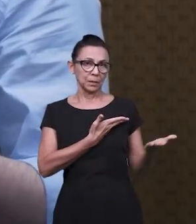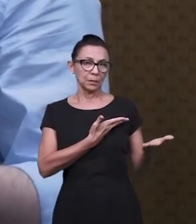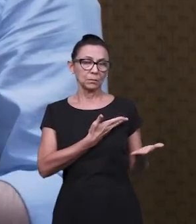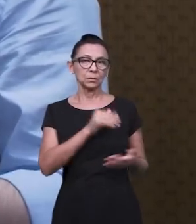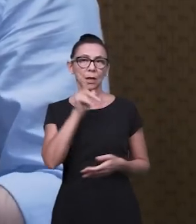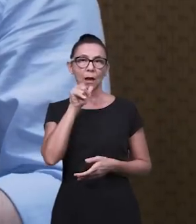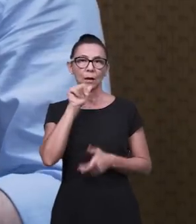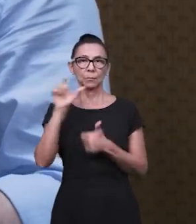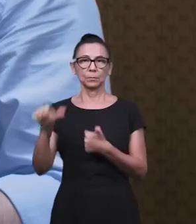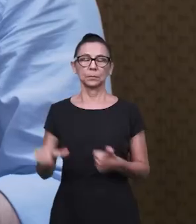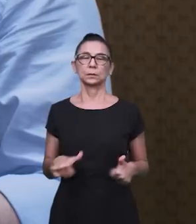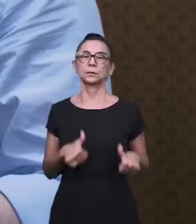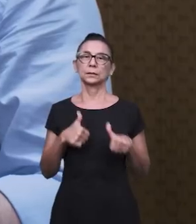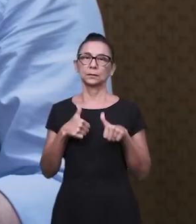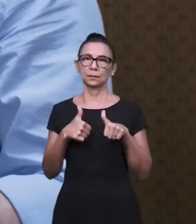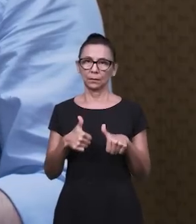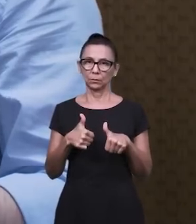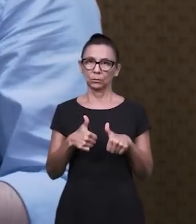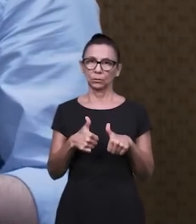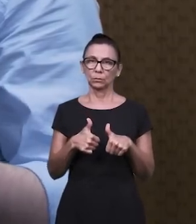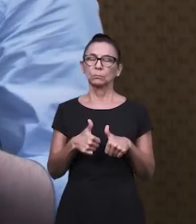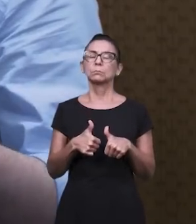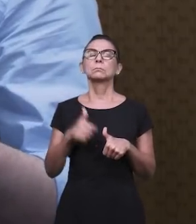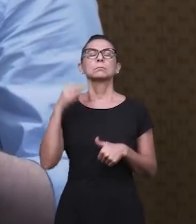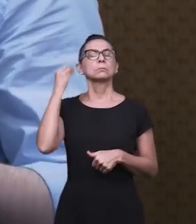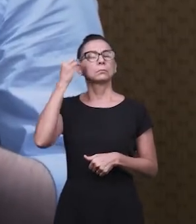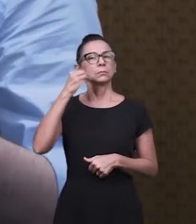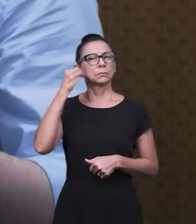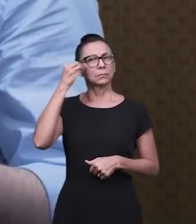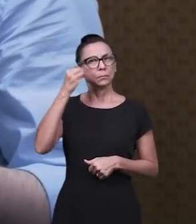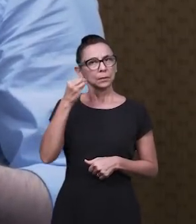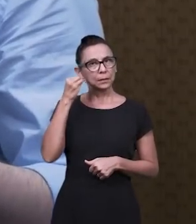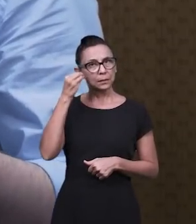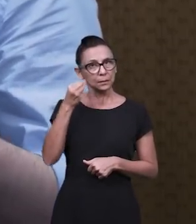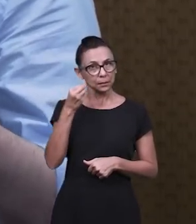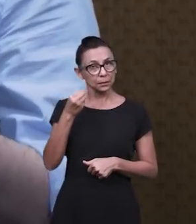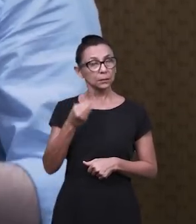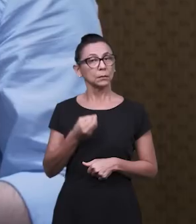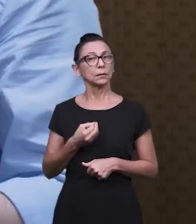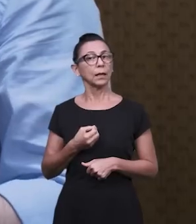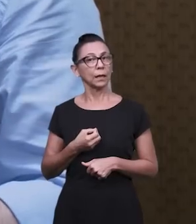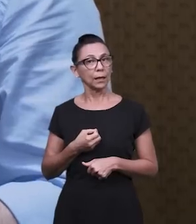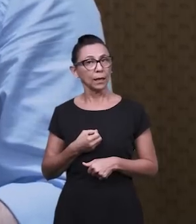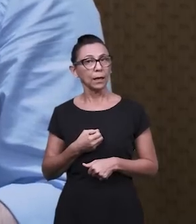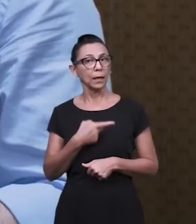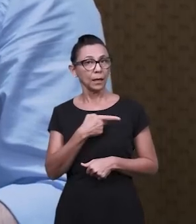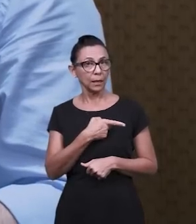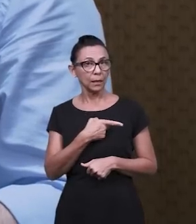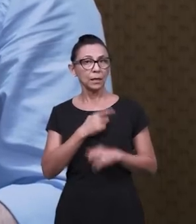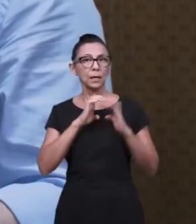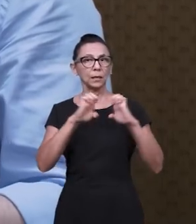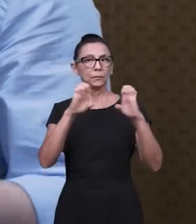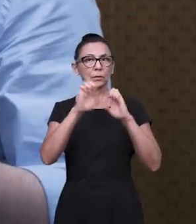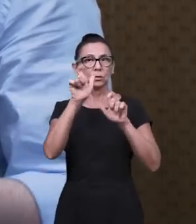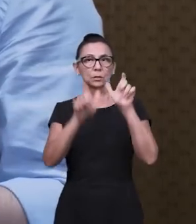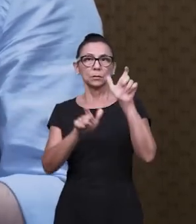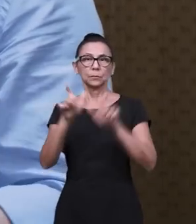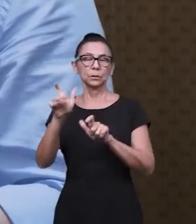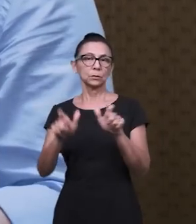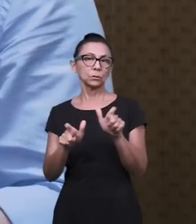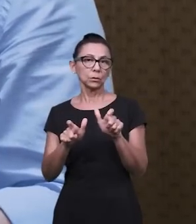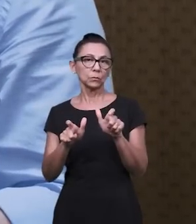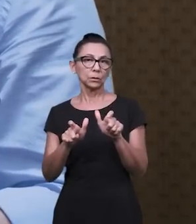ele já foi batizado nas águas, tem tido experiências evangelizando colegas de trabalho, pessoas